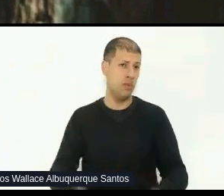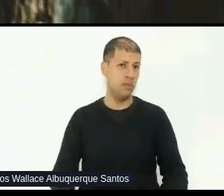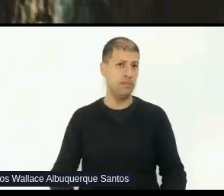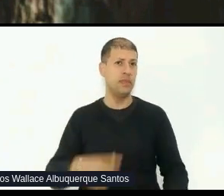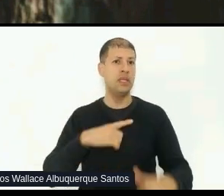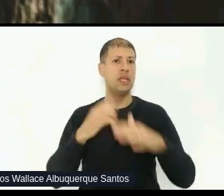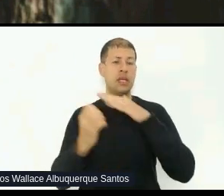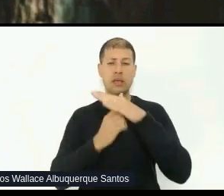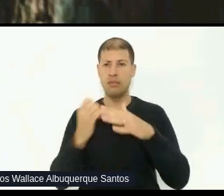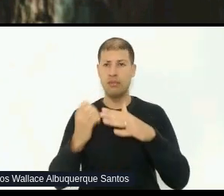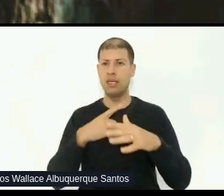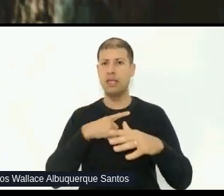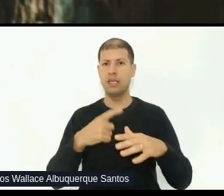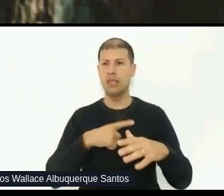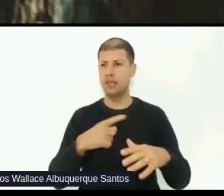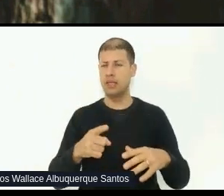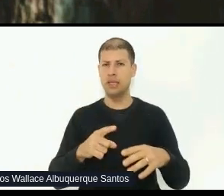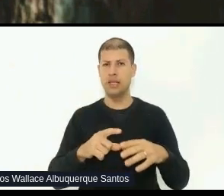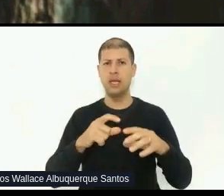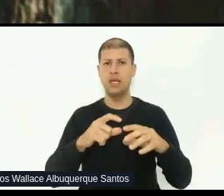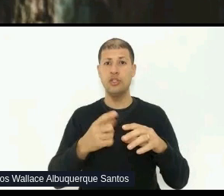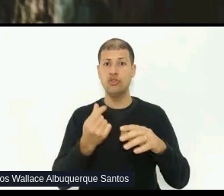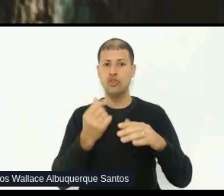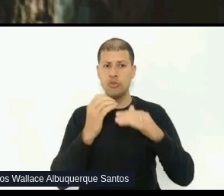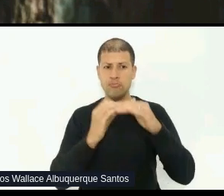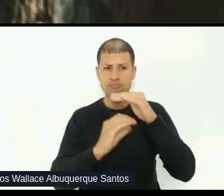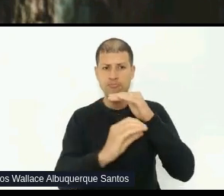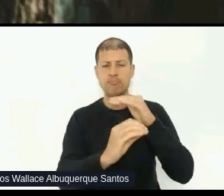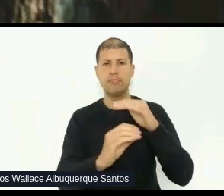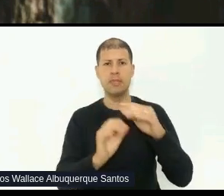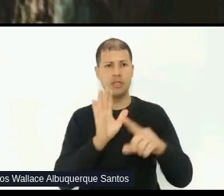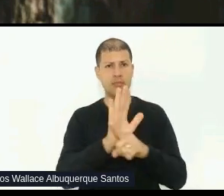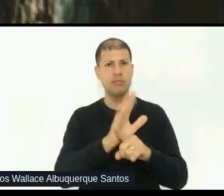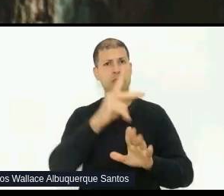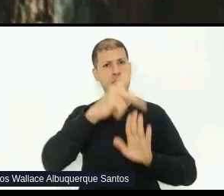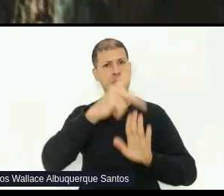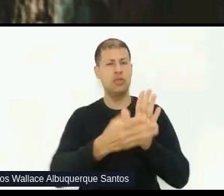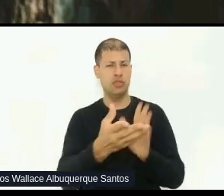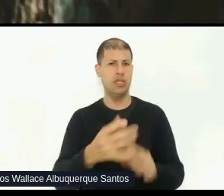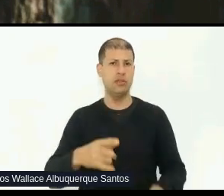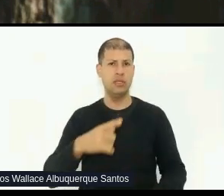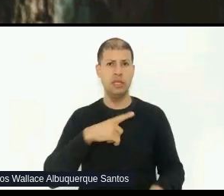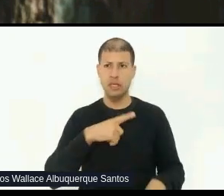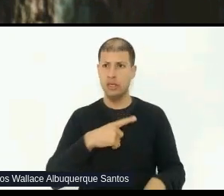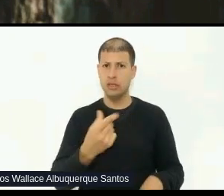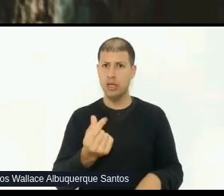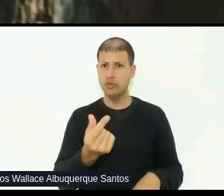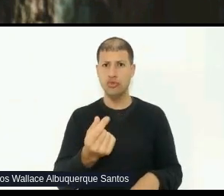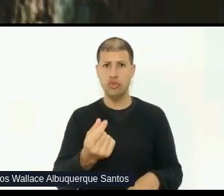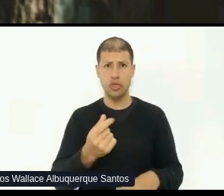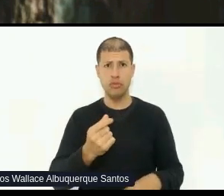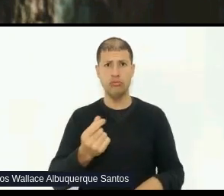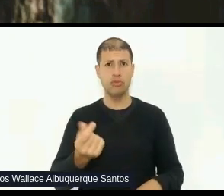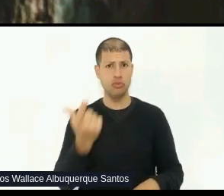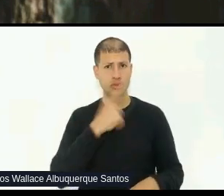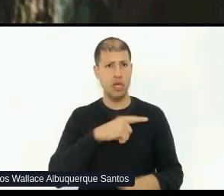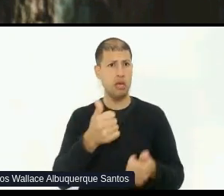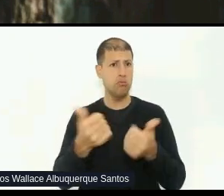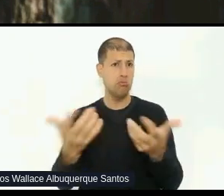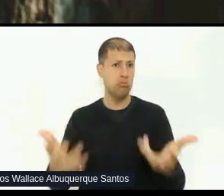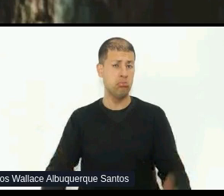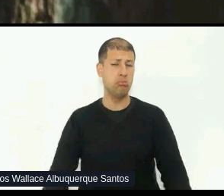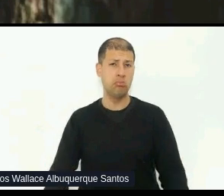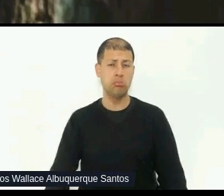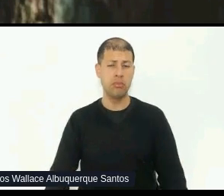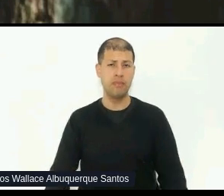têm faixas, modalidades de investimento para esse tipo de projeto. E esse tipo de investimento tem retorno financeiro. Tá? Então,